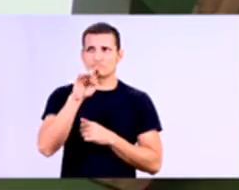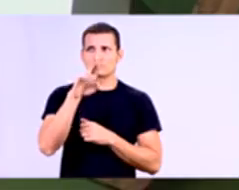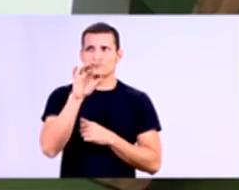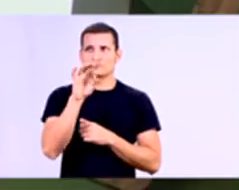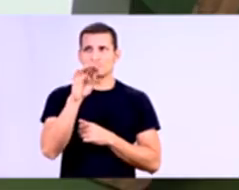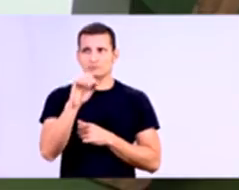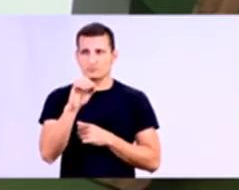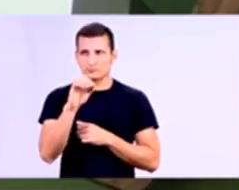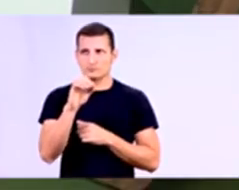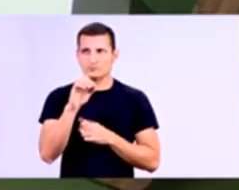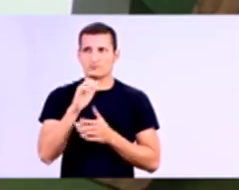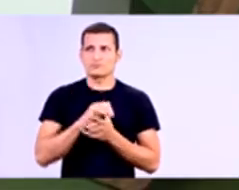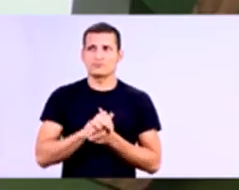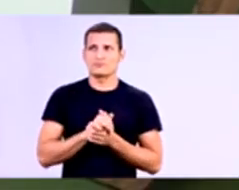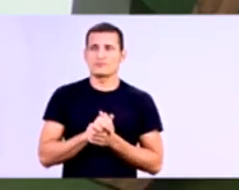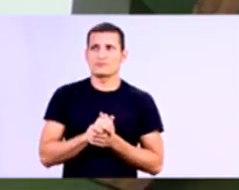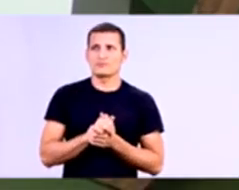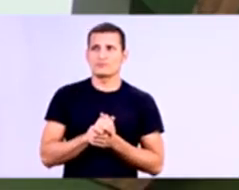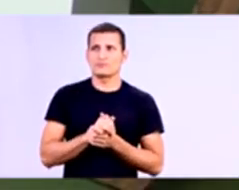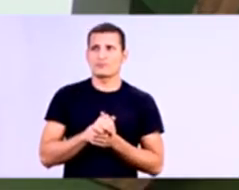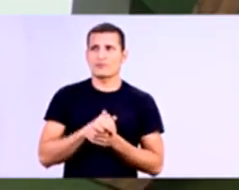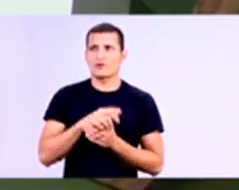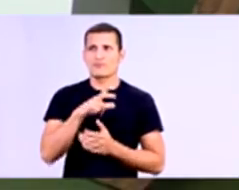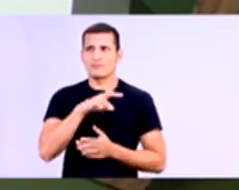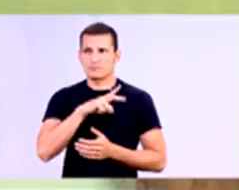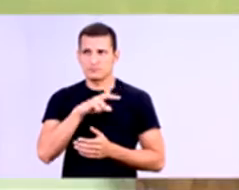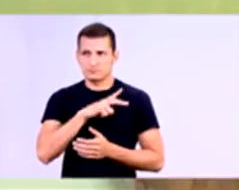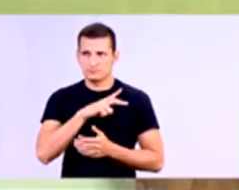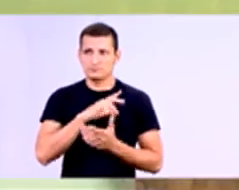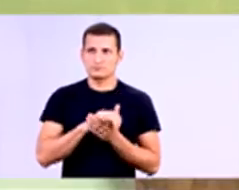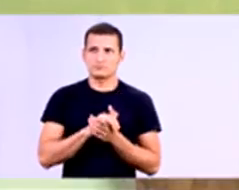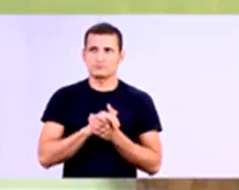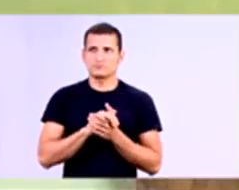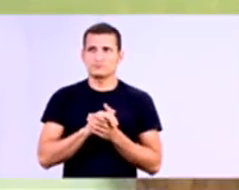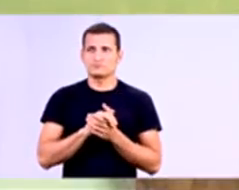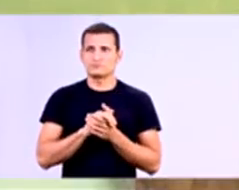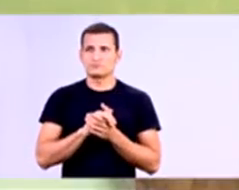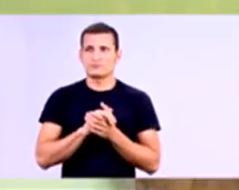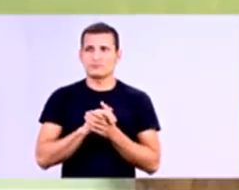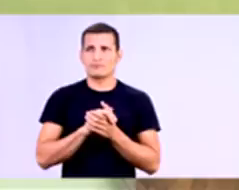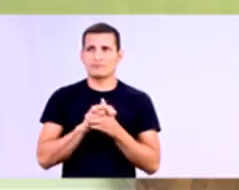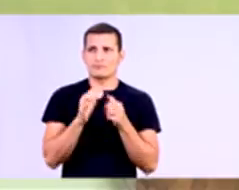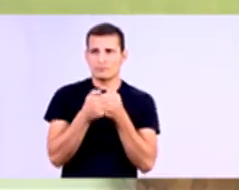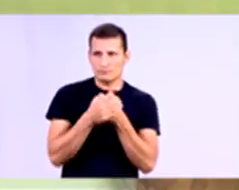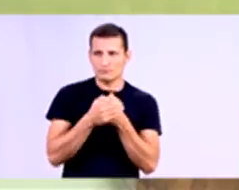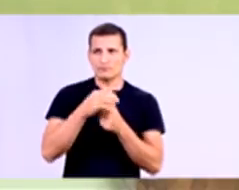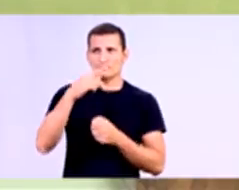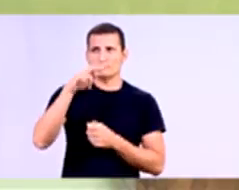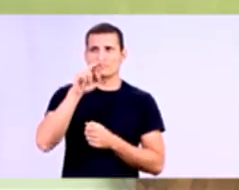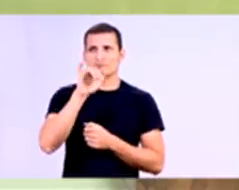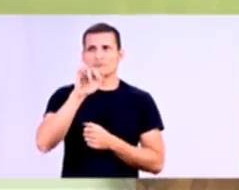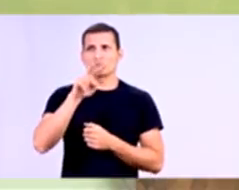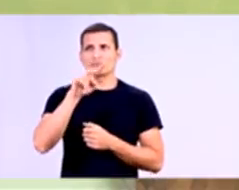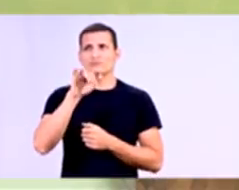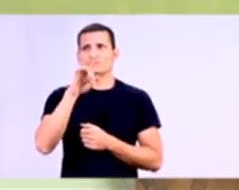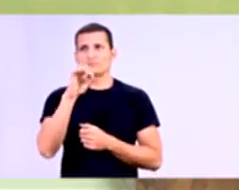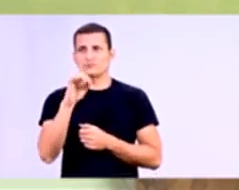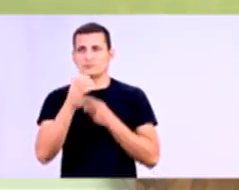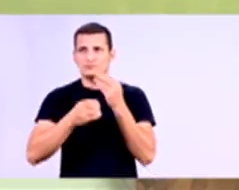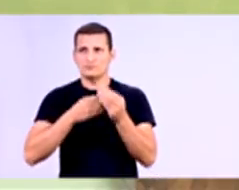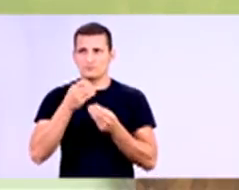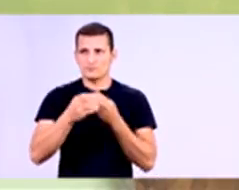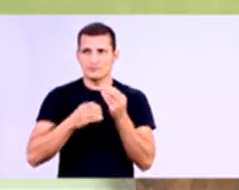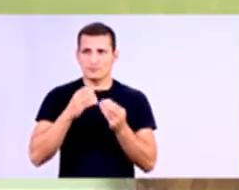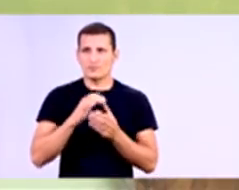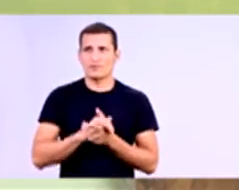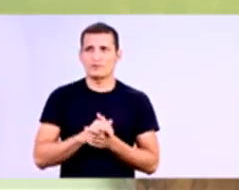público, protegido e privado de uma classe sem deixar os dados inconstantes no banco de dados?